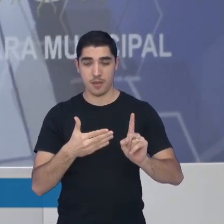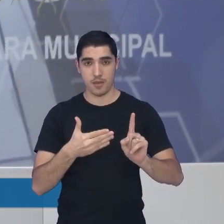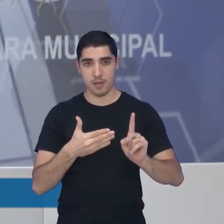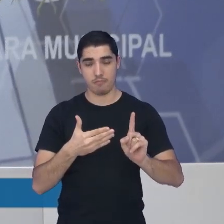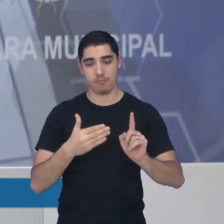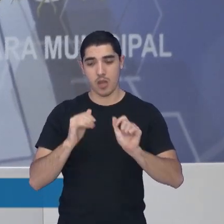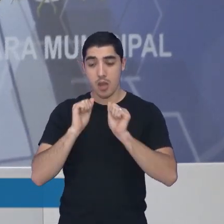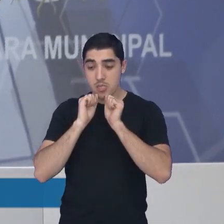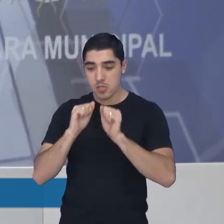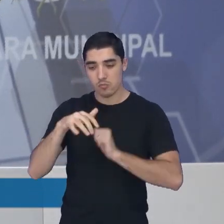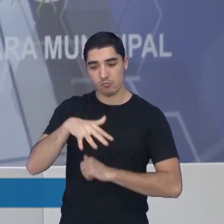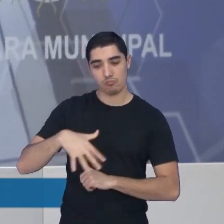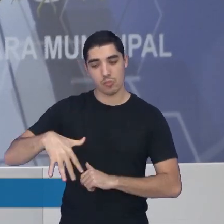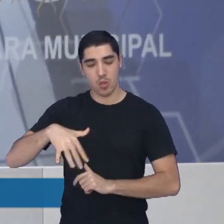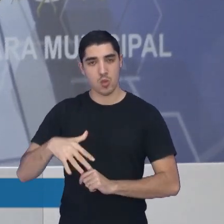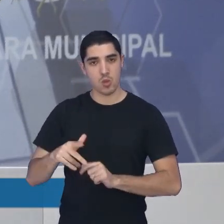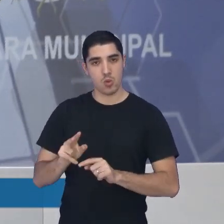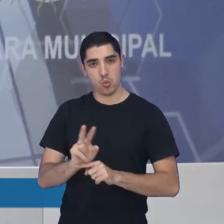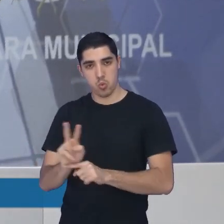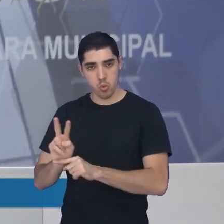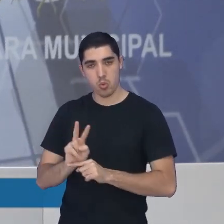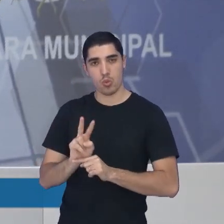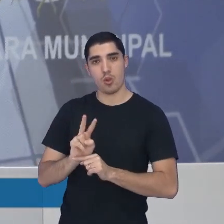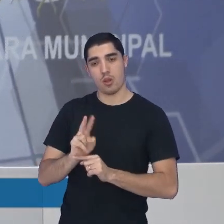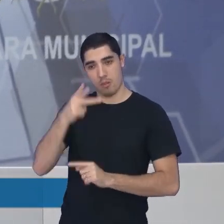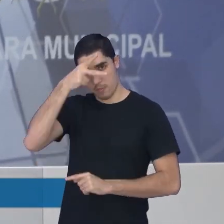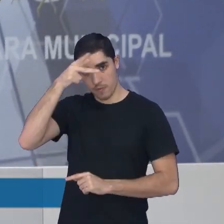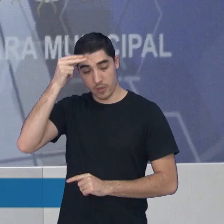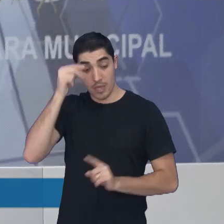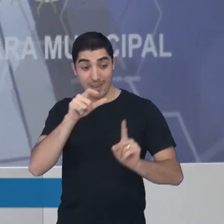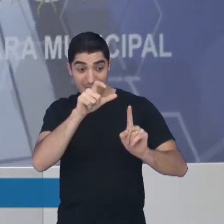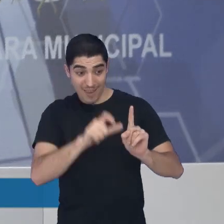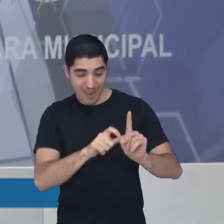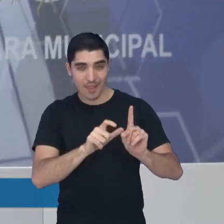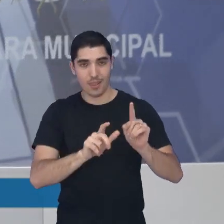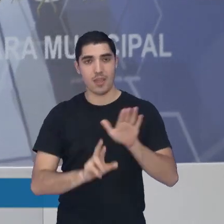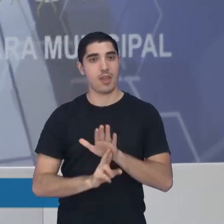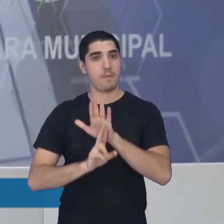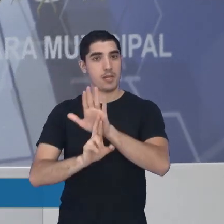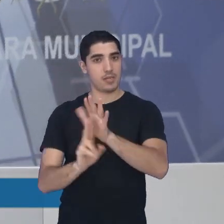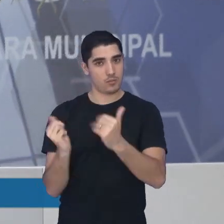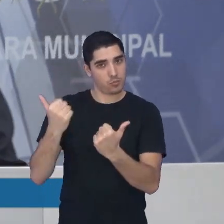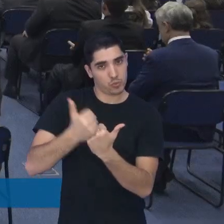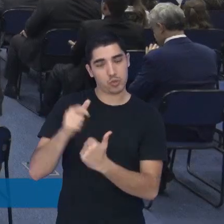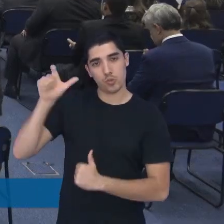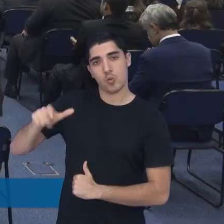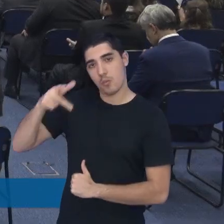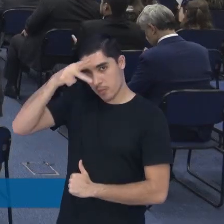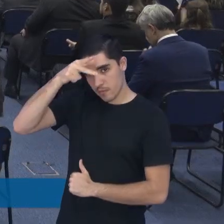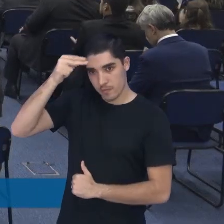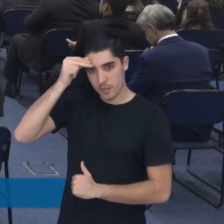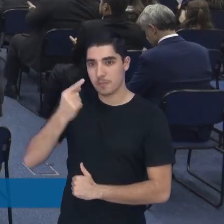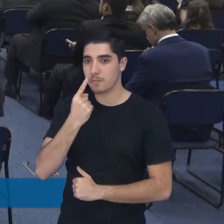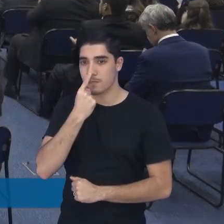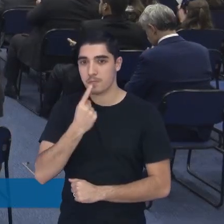controle interno da Prefeitura, representando na oportunidade o prefeito Anderson Farias.